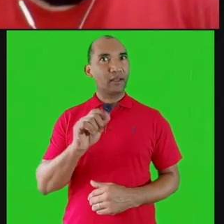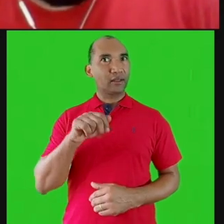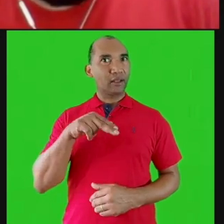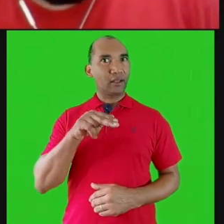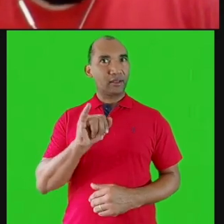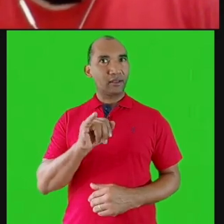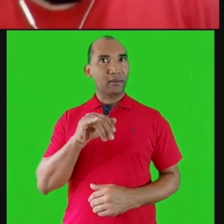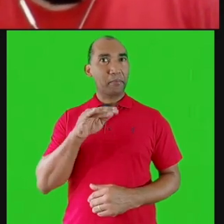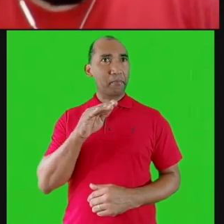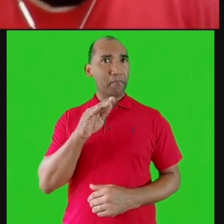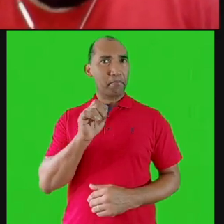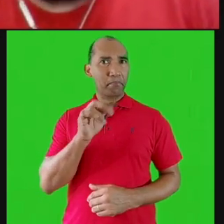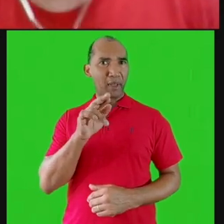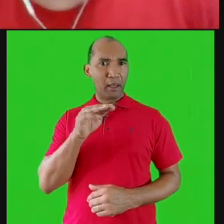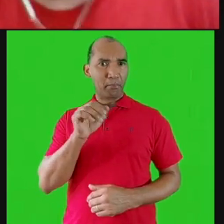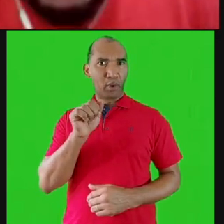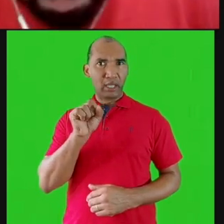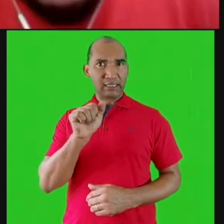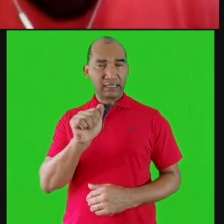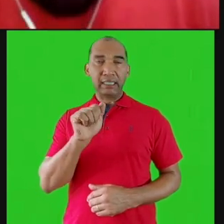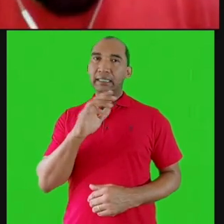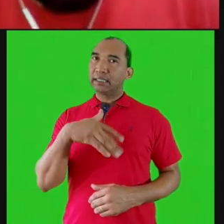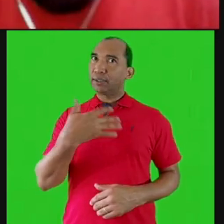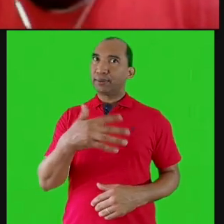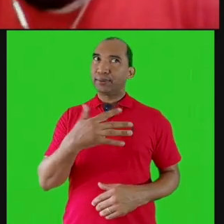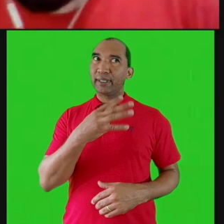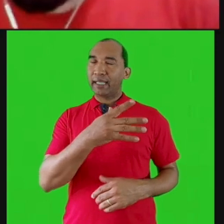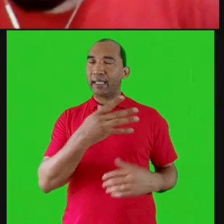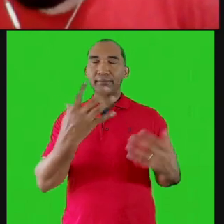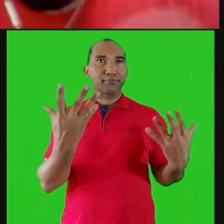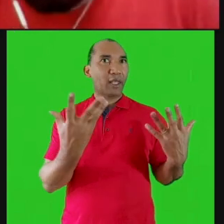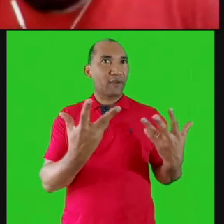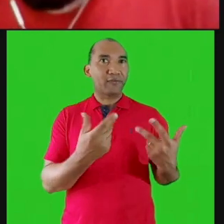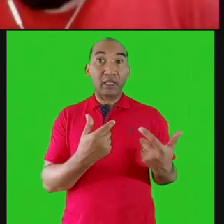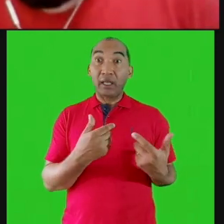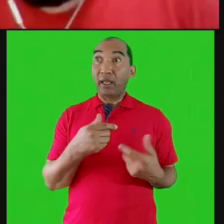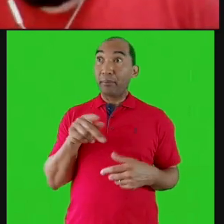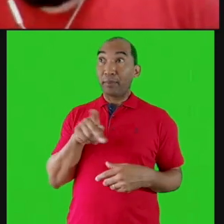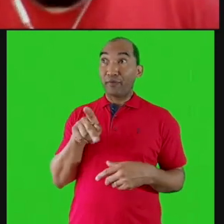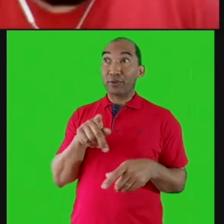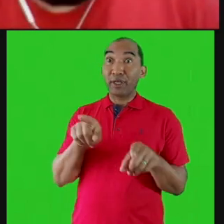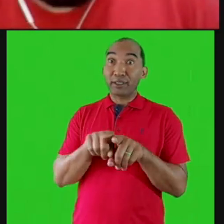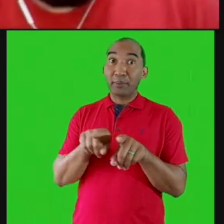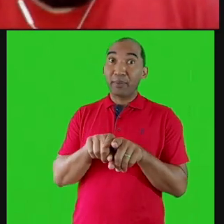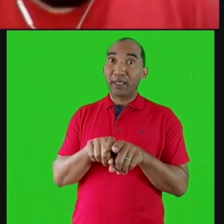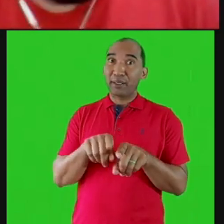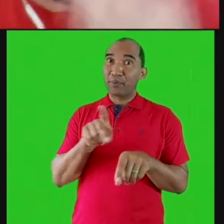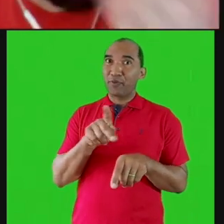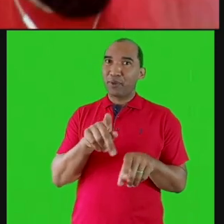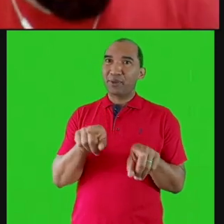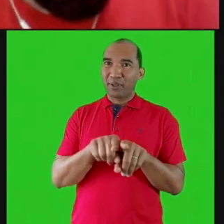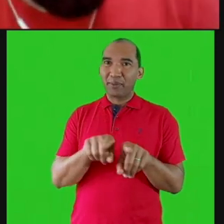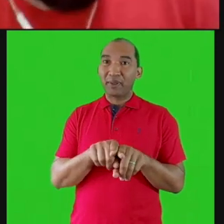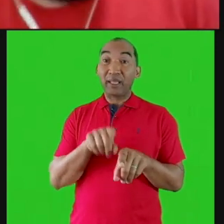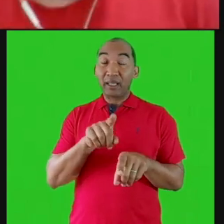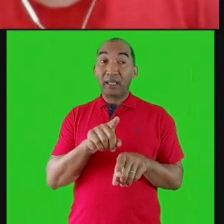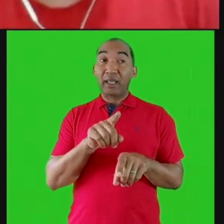Dani Barbosa é tudo de bom, gente, na minha vida. Maravilhosa. Professora também, né? Professora Professora, primária também.